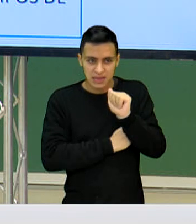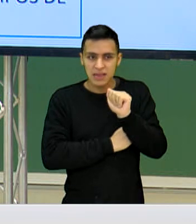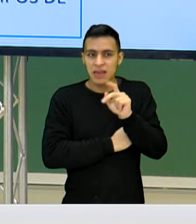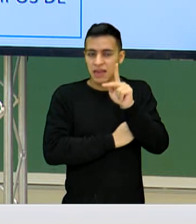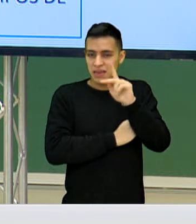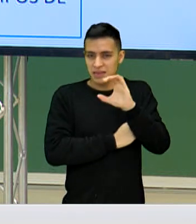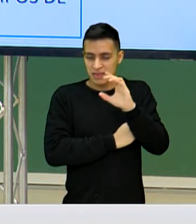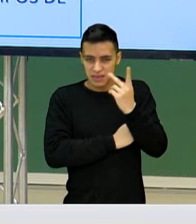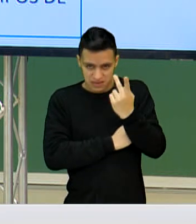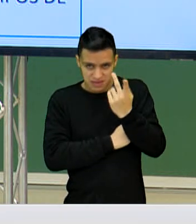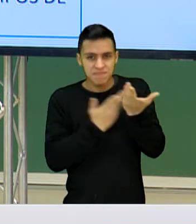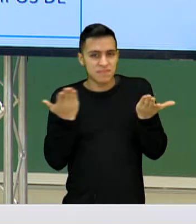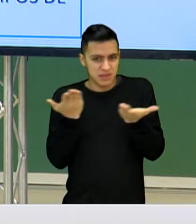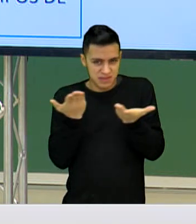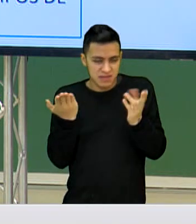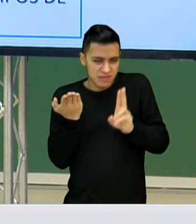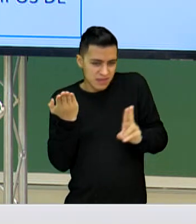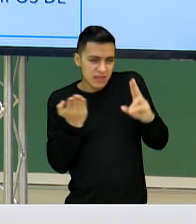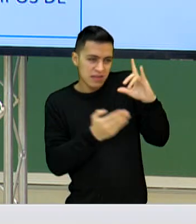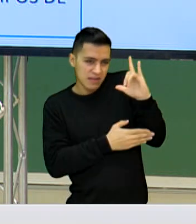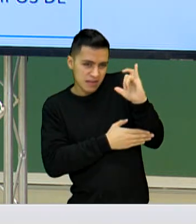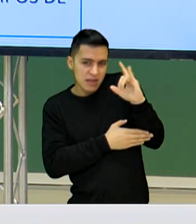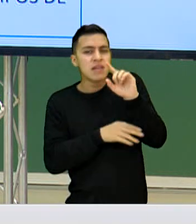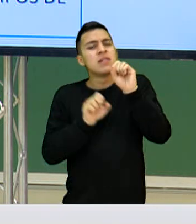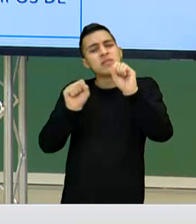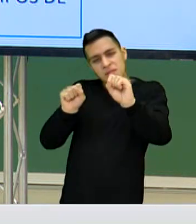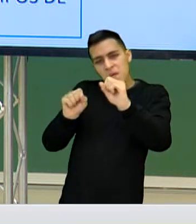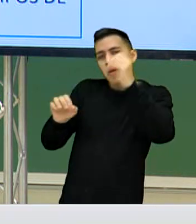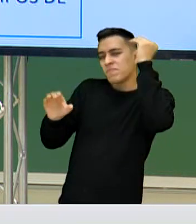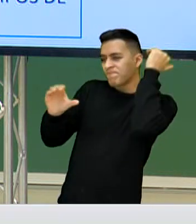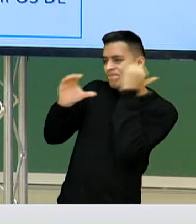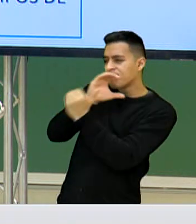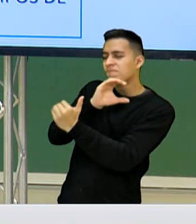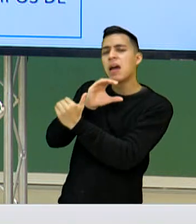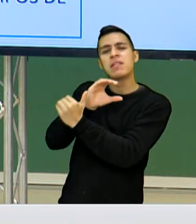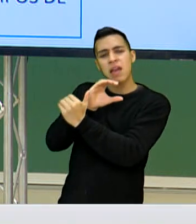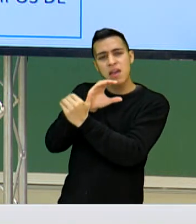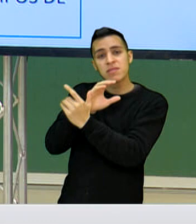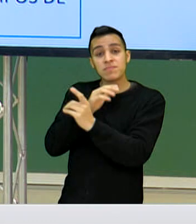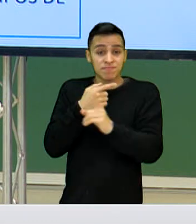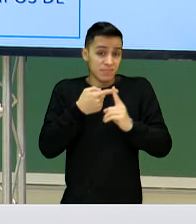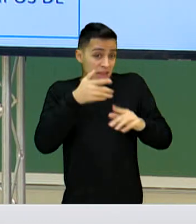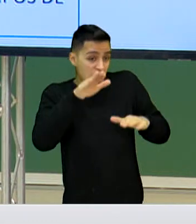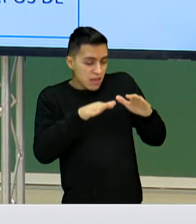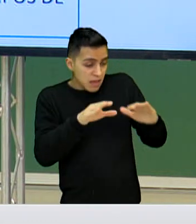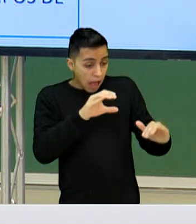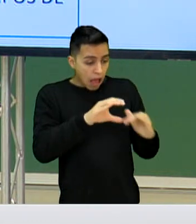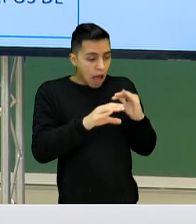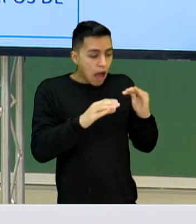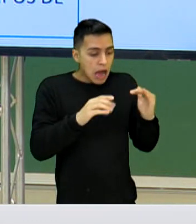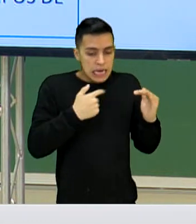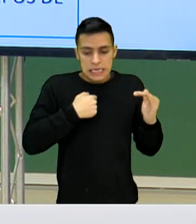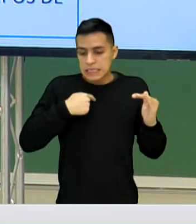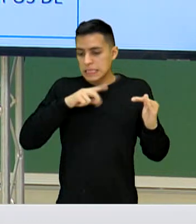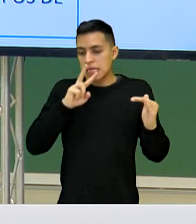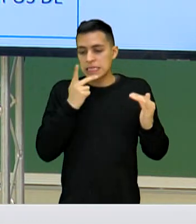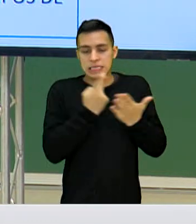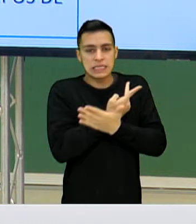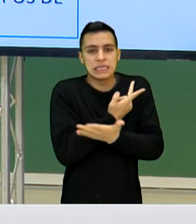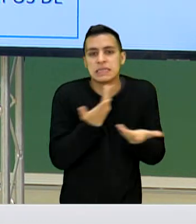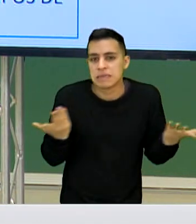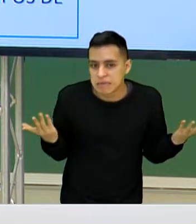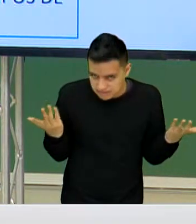MaísaKCH. Por enquanto a gente vai usar esse Instagram. Você pode falar comigo, porque às vezes tem alguma coisa que eu falei, opa, né, a